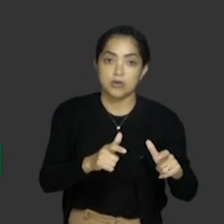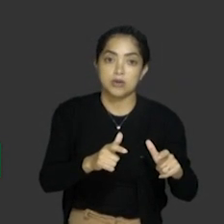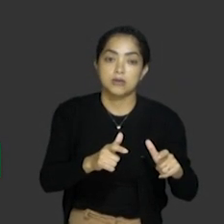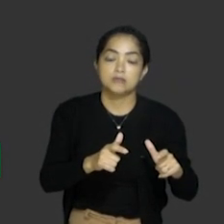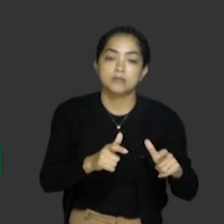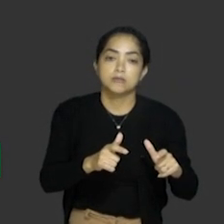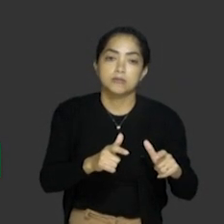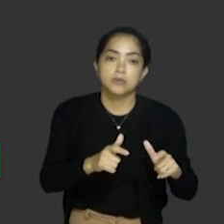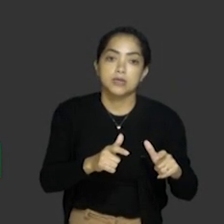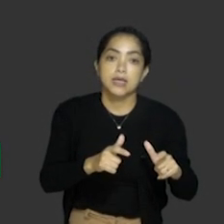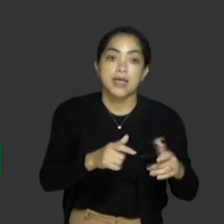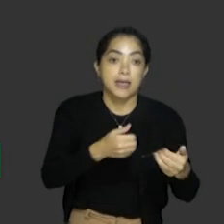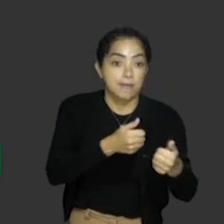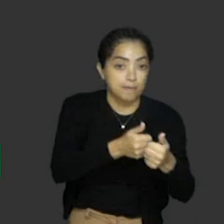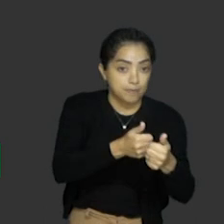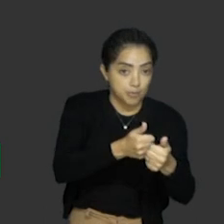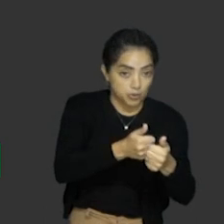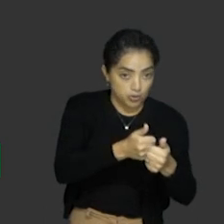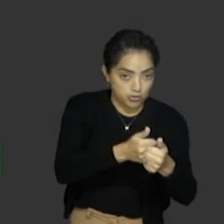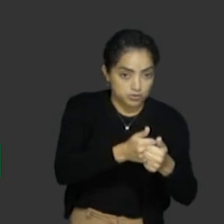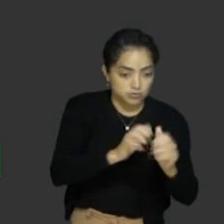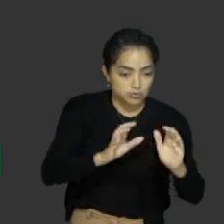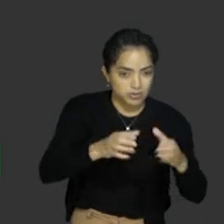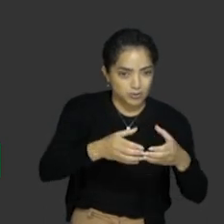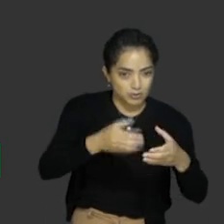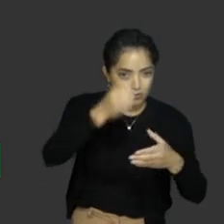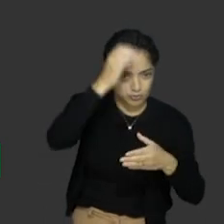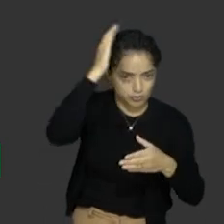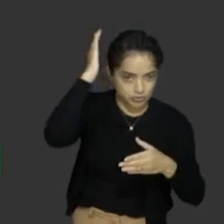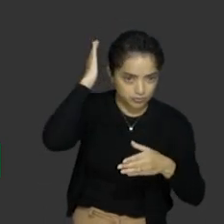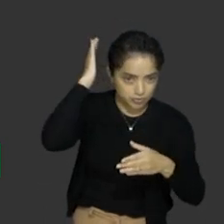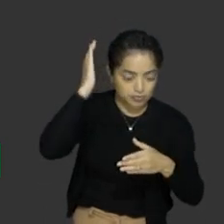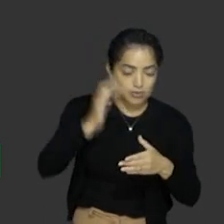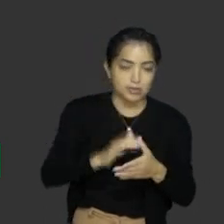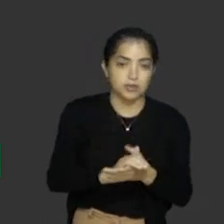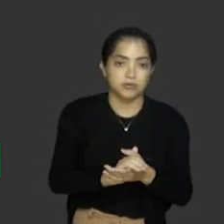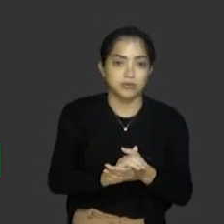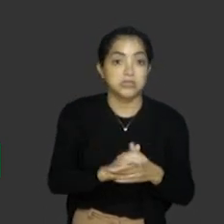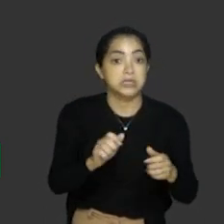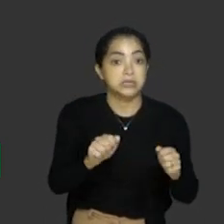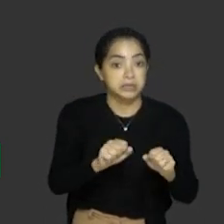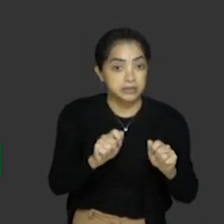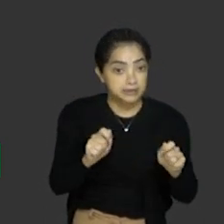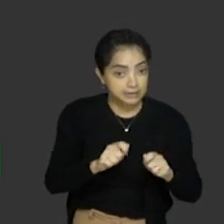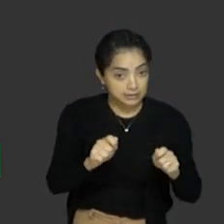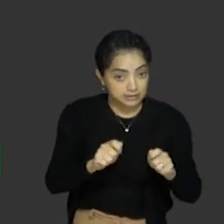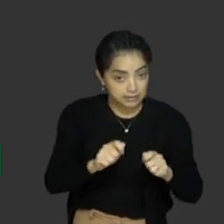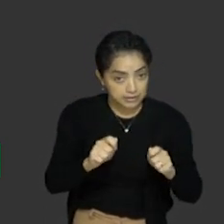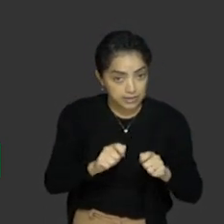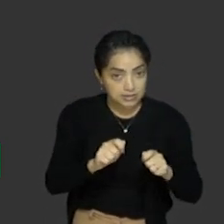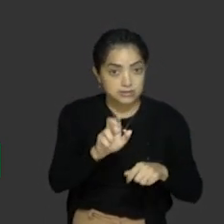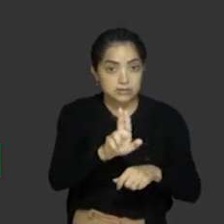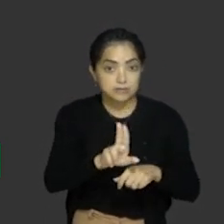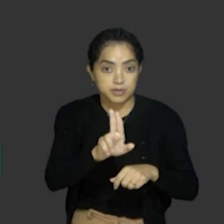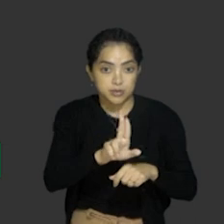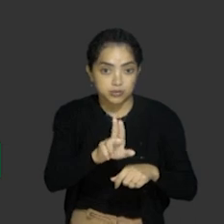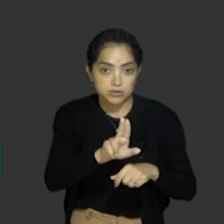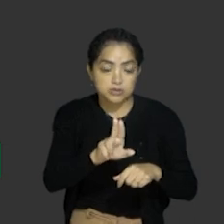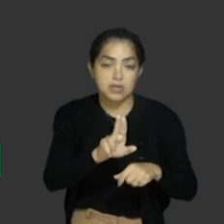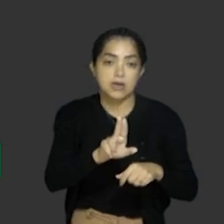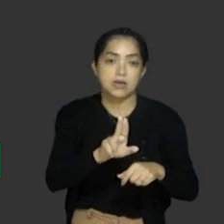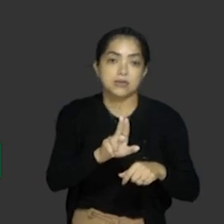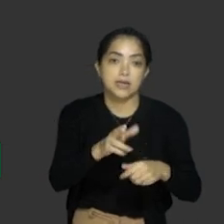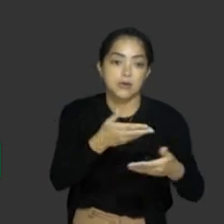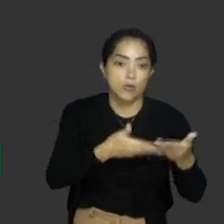é próximo ao bombeiro poderia compartilhar E se ele ponto que na verdade não